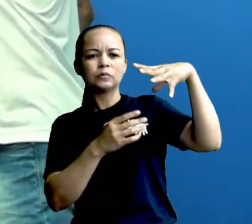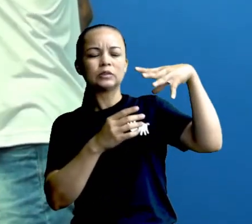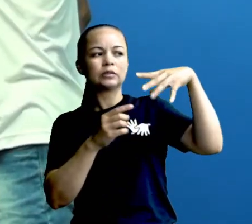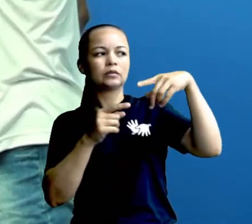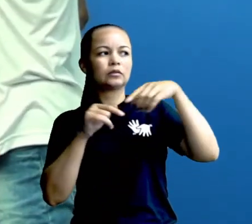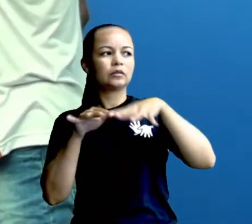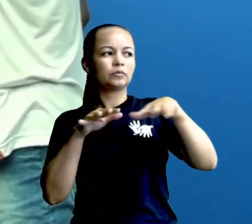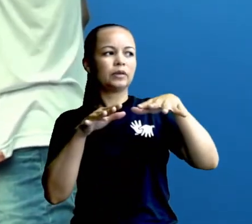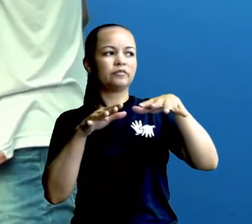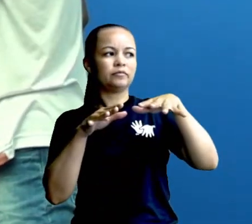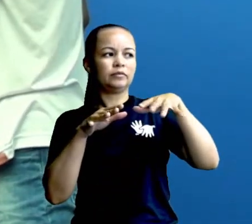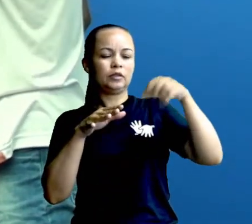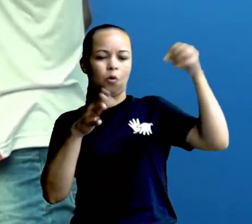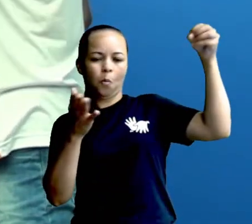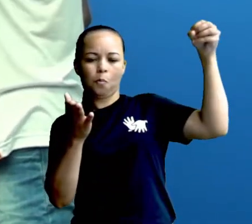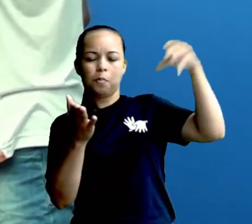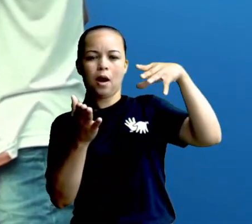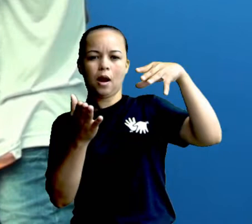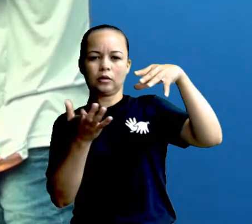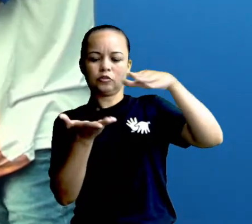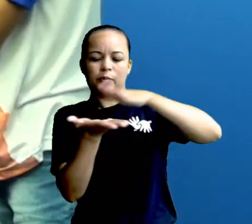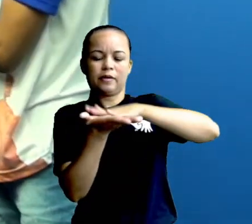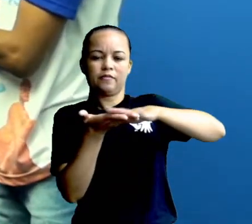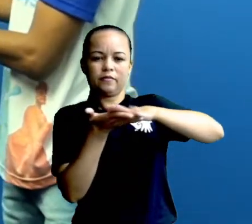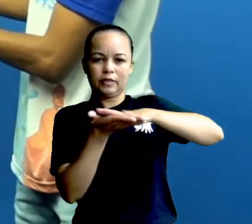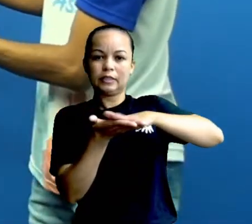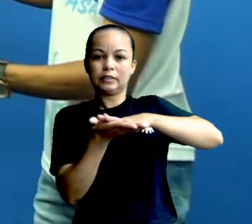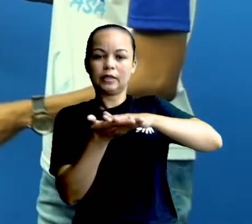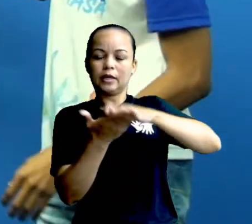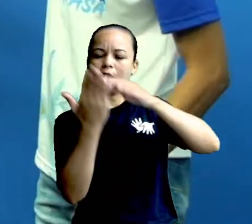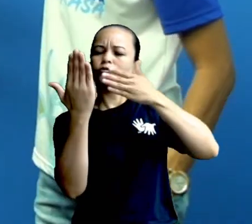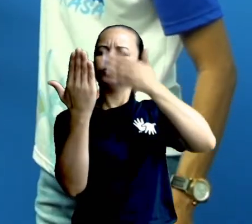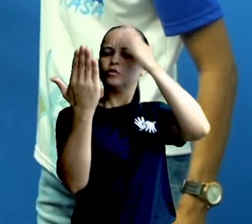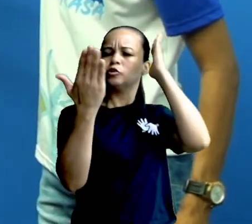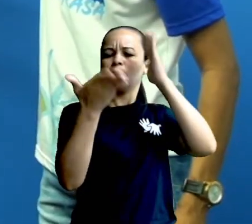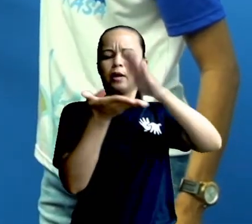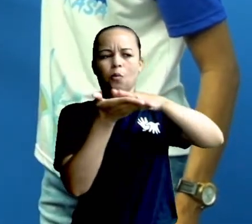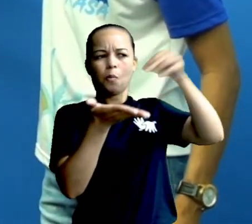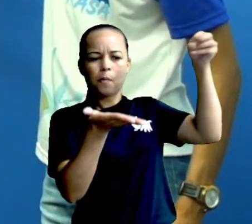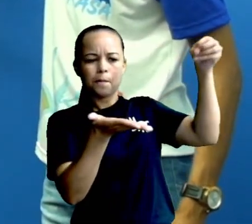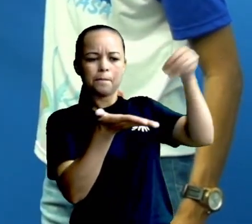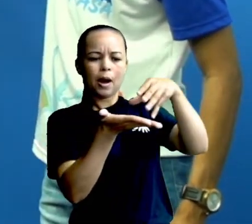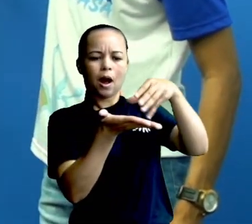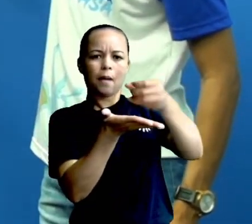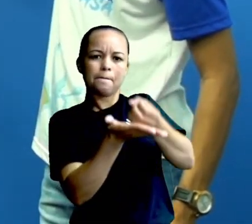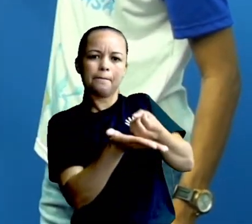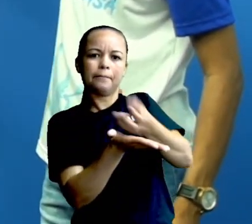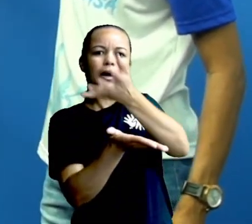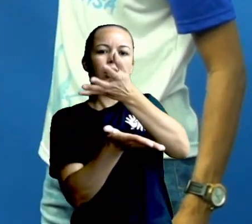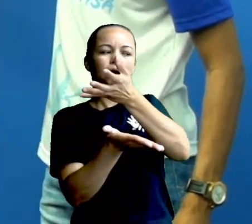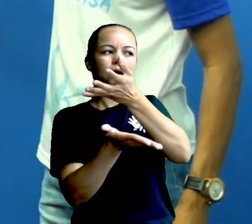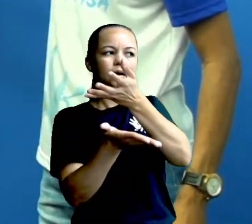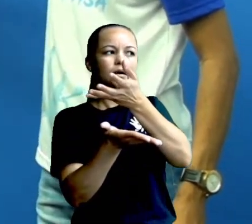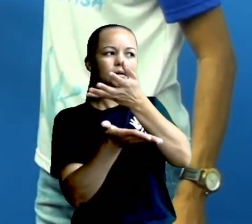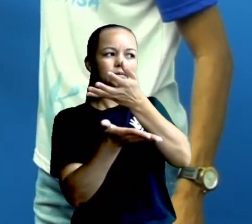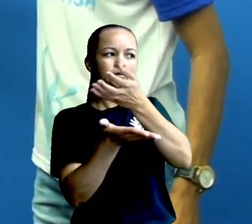vai incidir numa superfície espelhada, ok? E vai sofrer uma